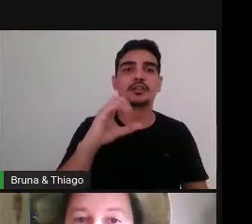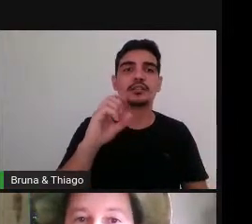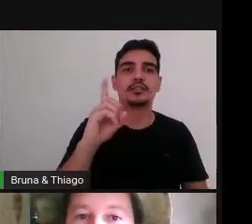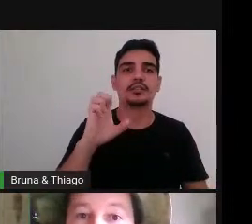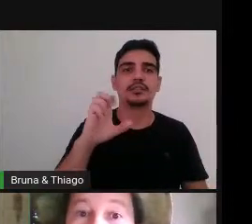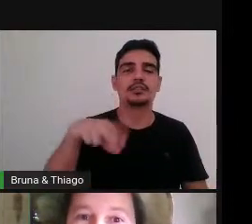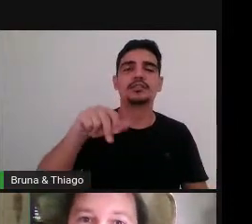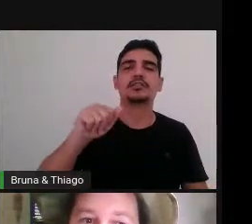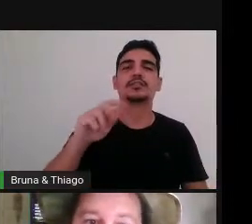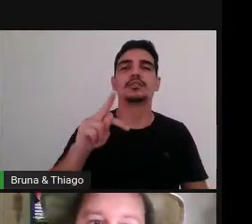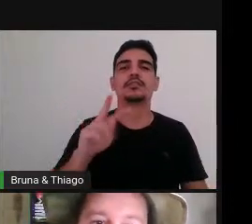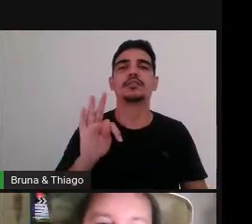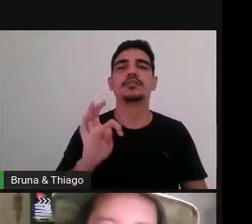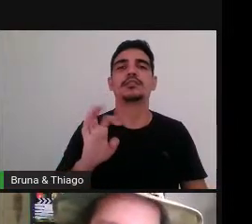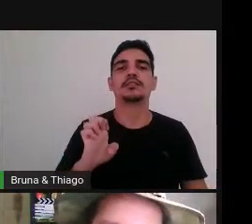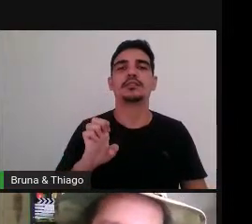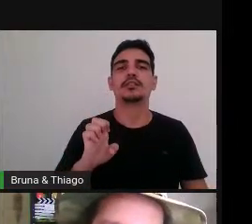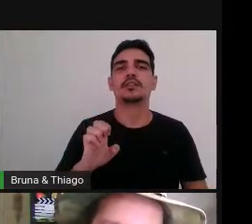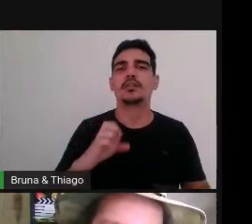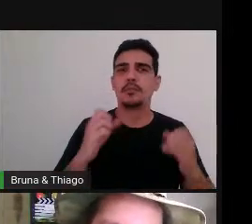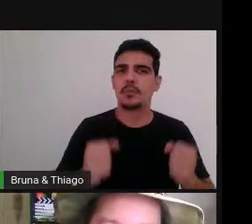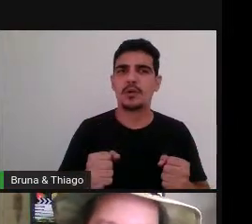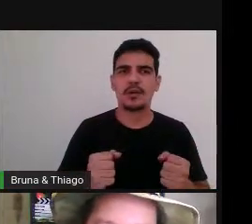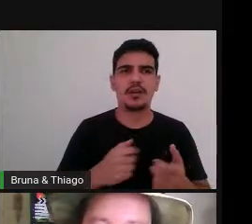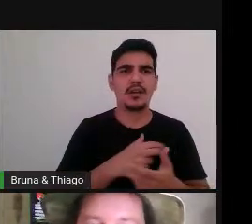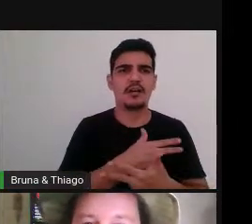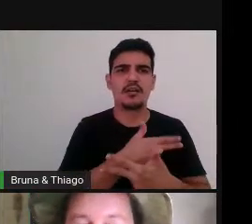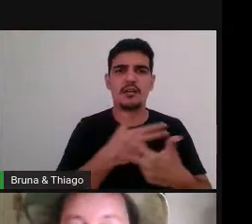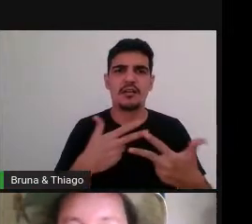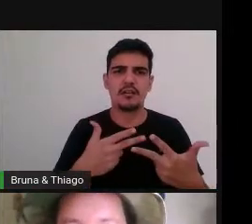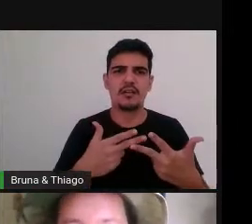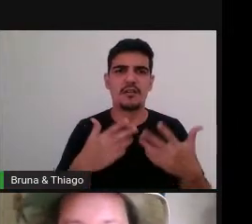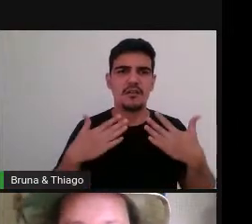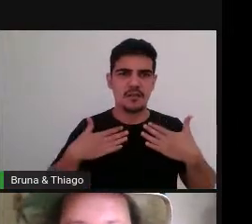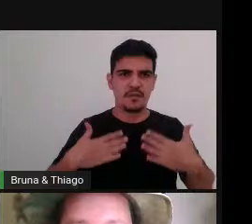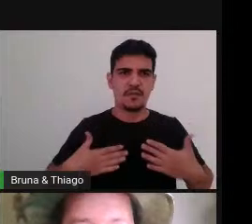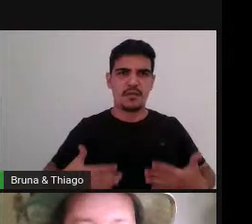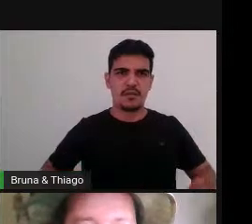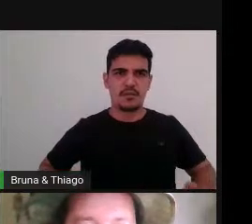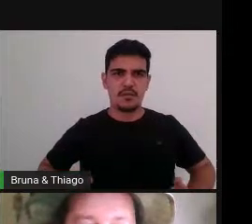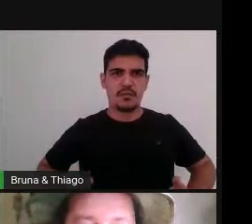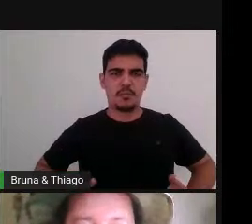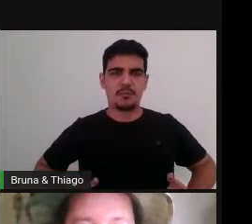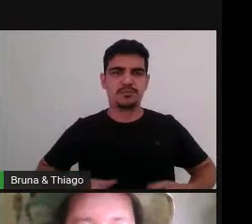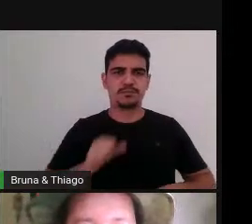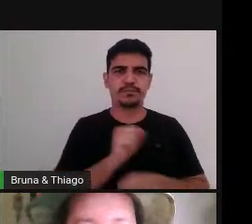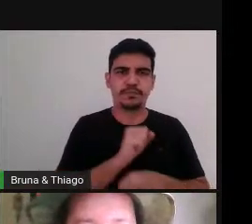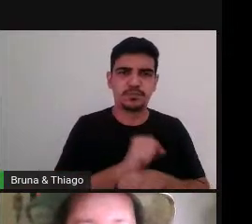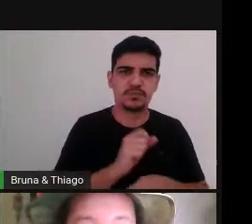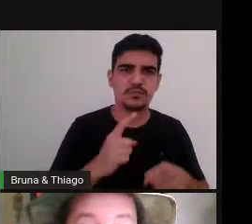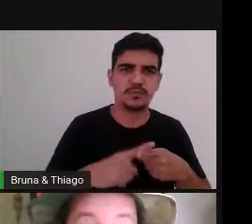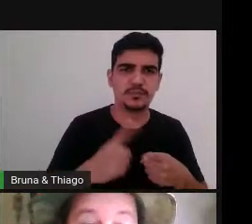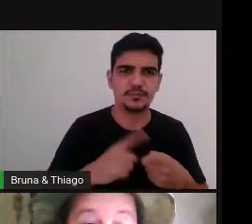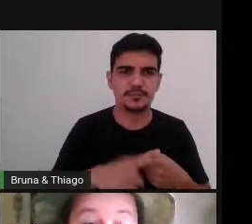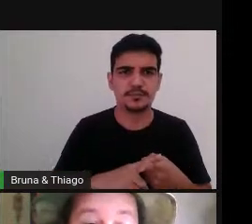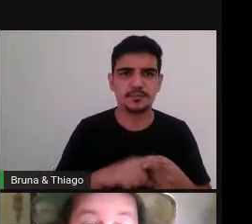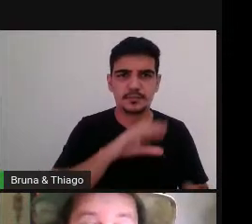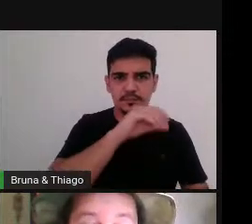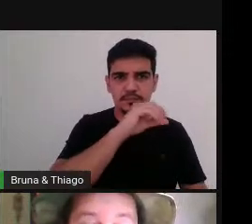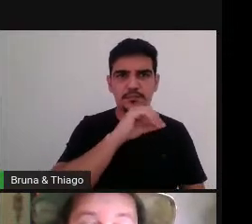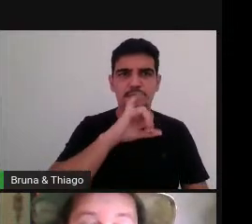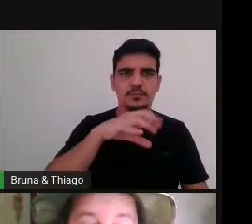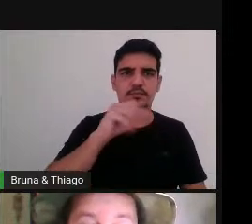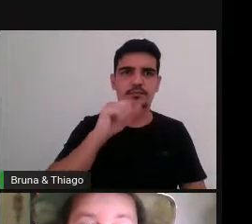inflamatória, coagulante, hemorrágica. A pico de jaca, além das atividades da jararaca, ela tem a neurotoxina. Já uma